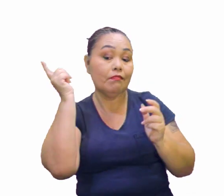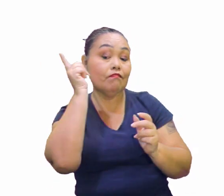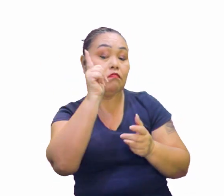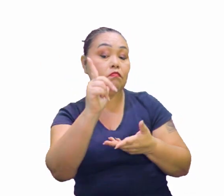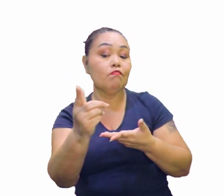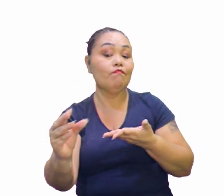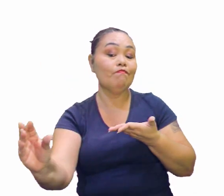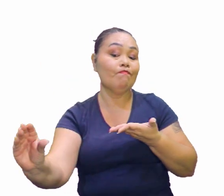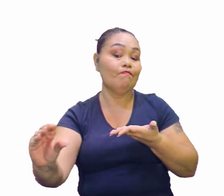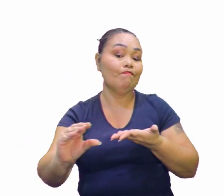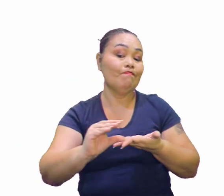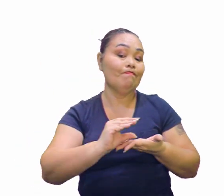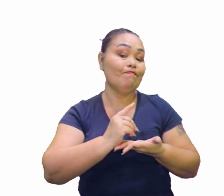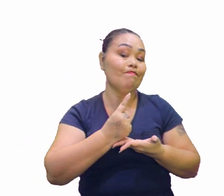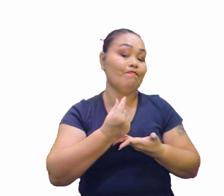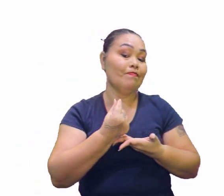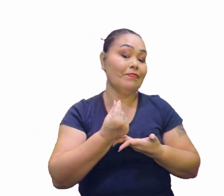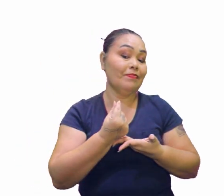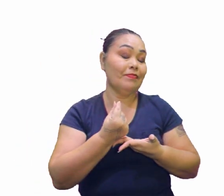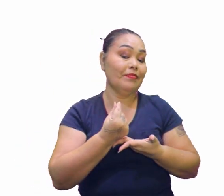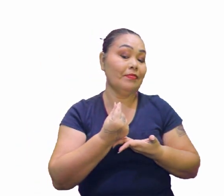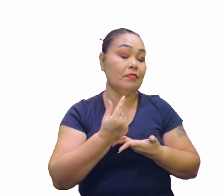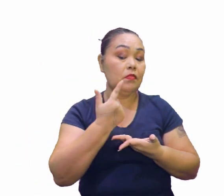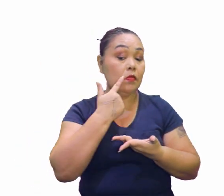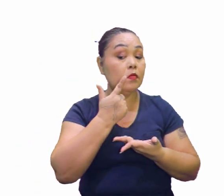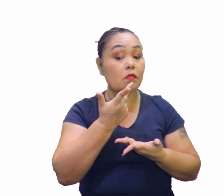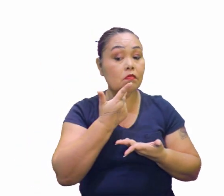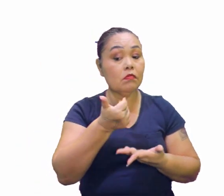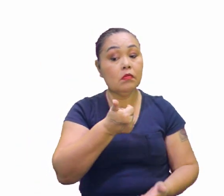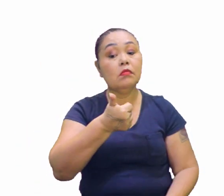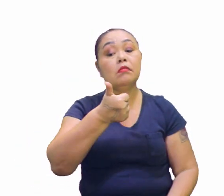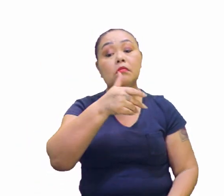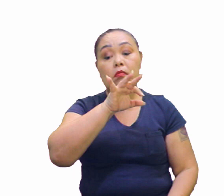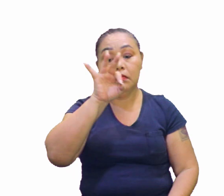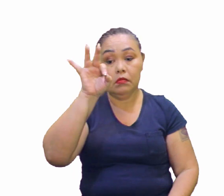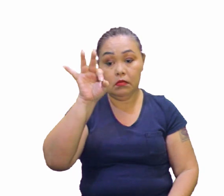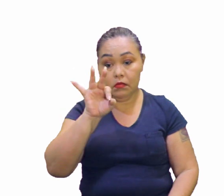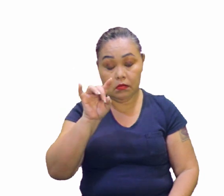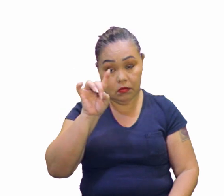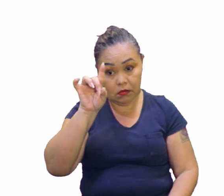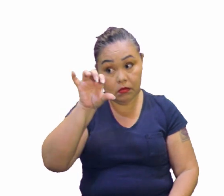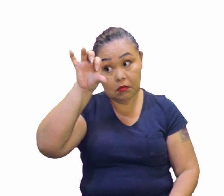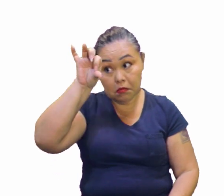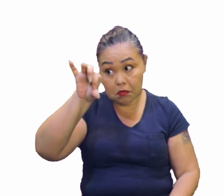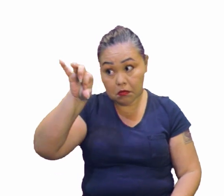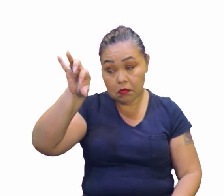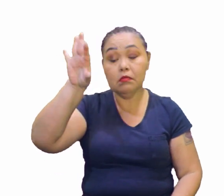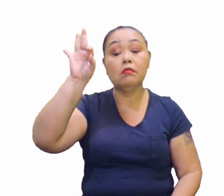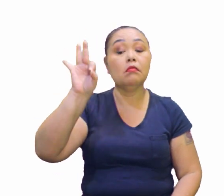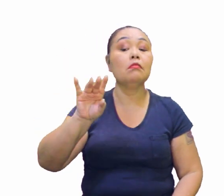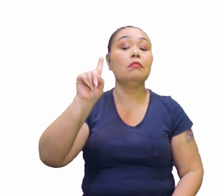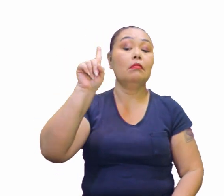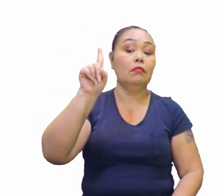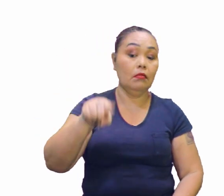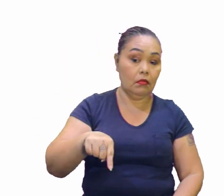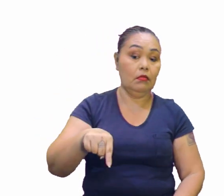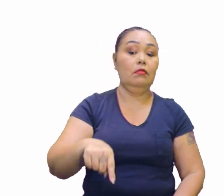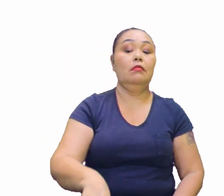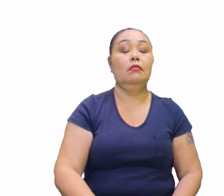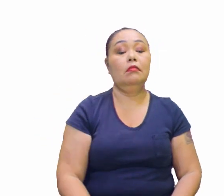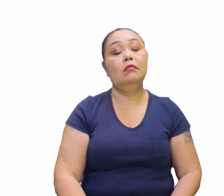dinheiro? Eu não vou fechar em 100% não, mas 99% é,